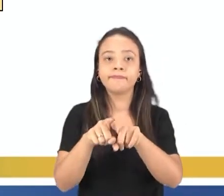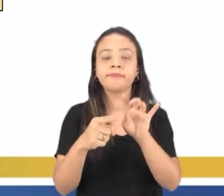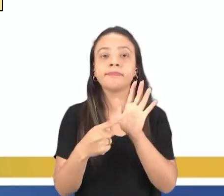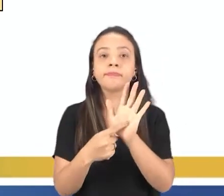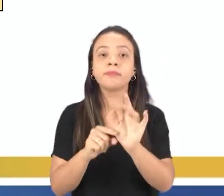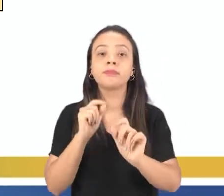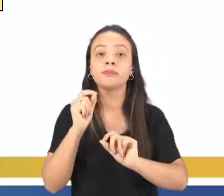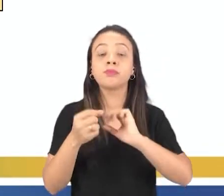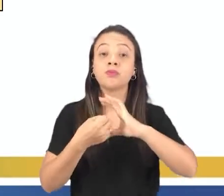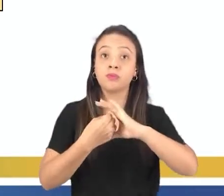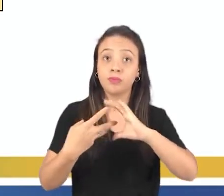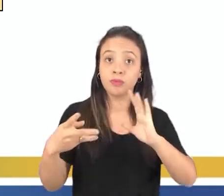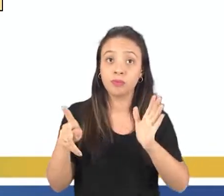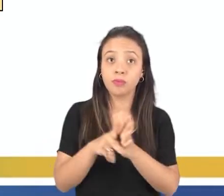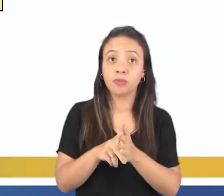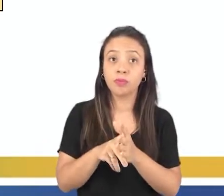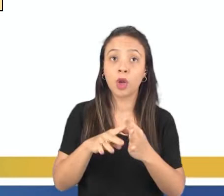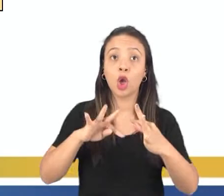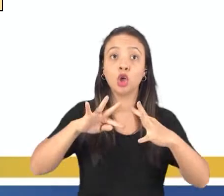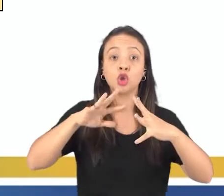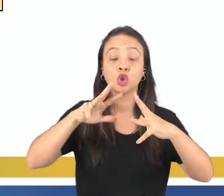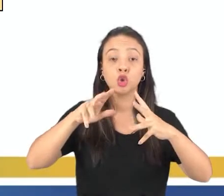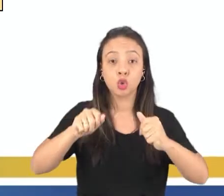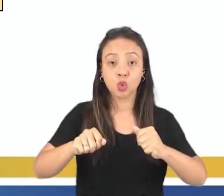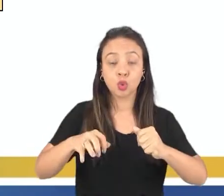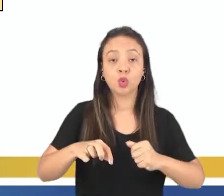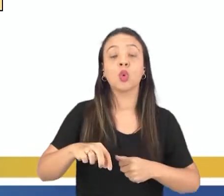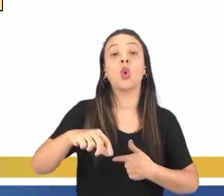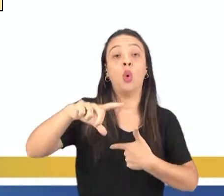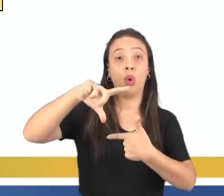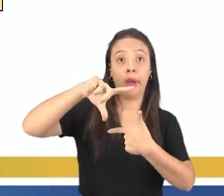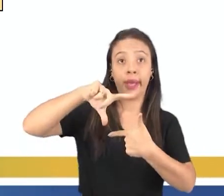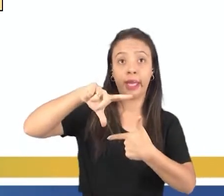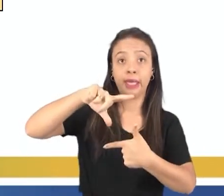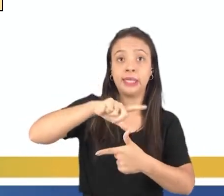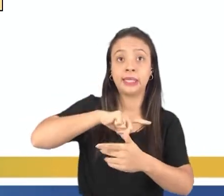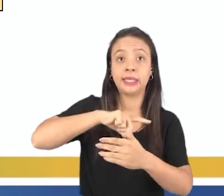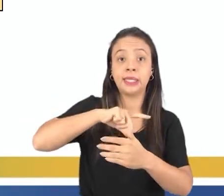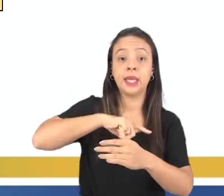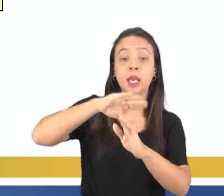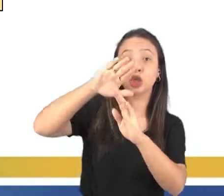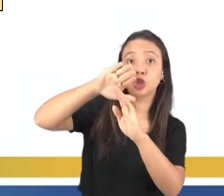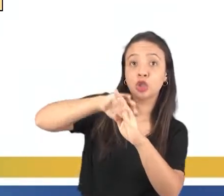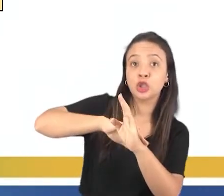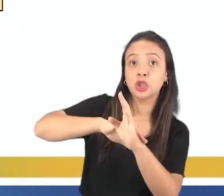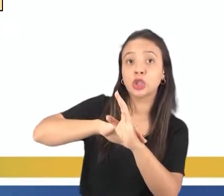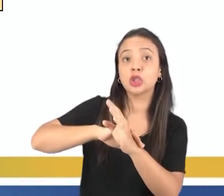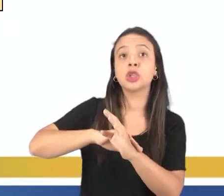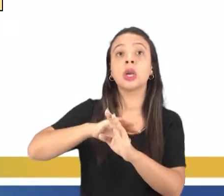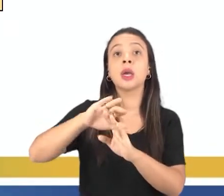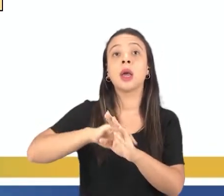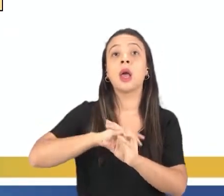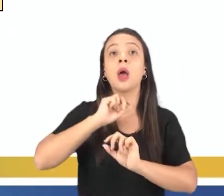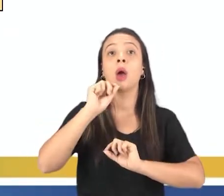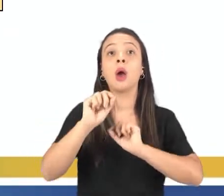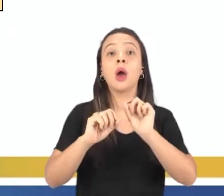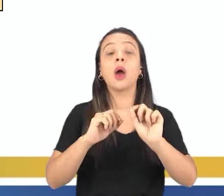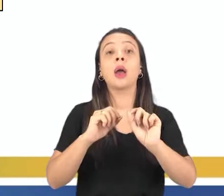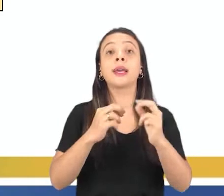uma propriedade. Todo retângulo possui diagonais congruentes. Ou